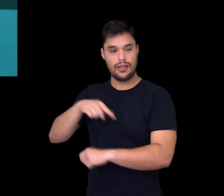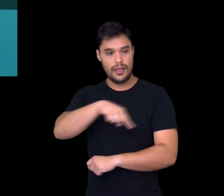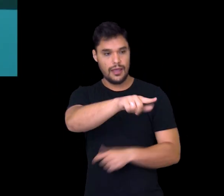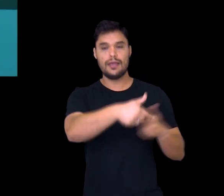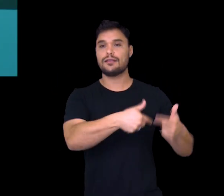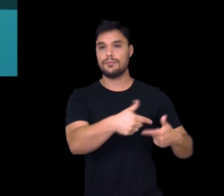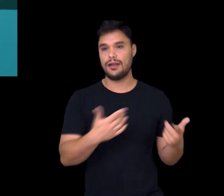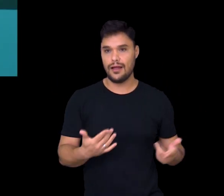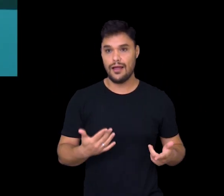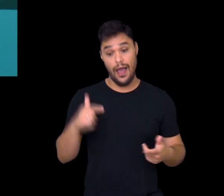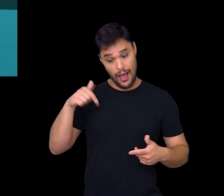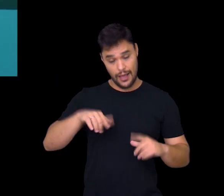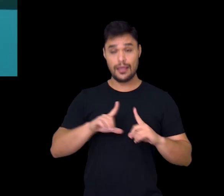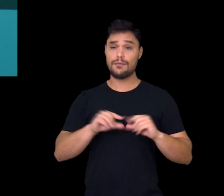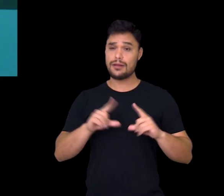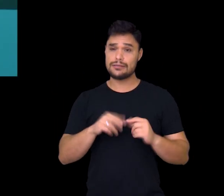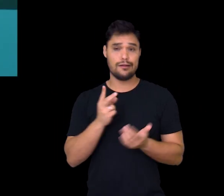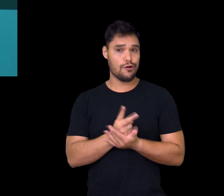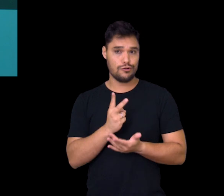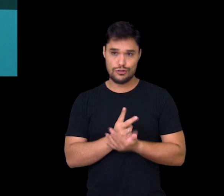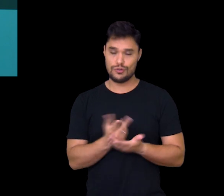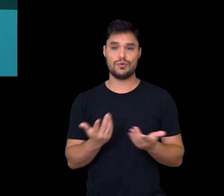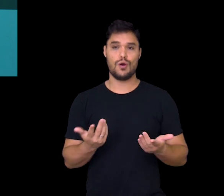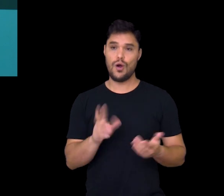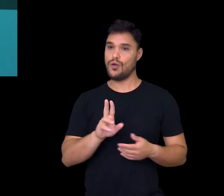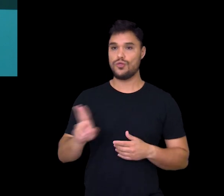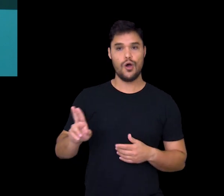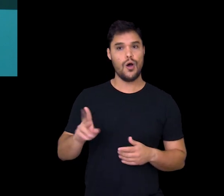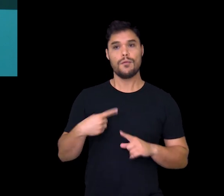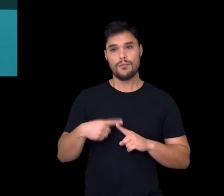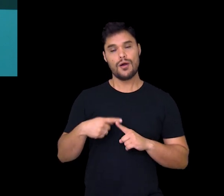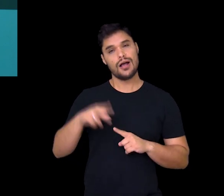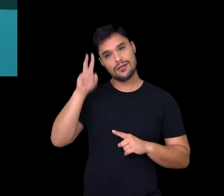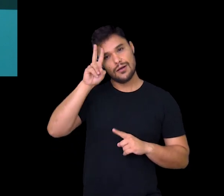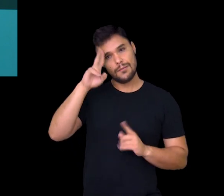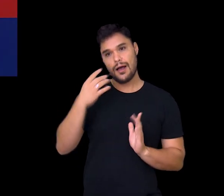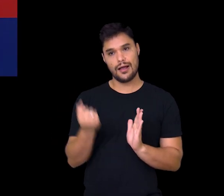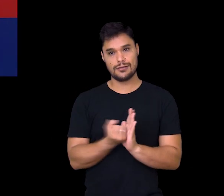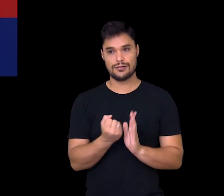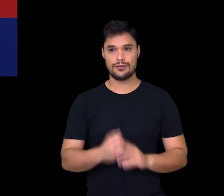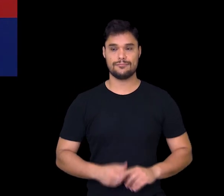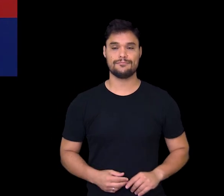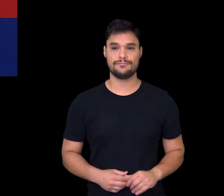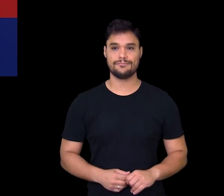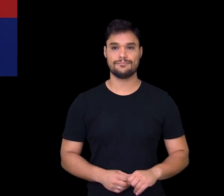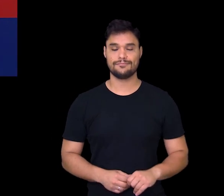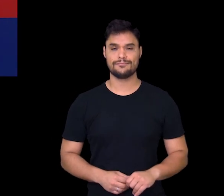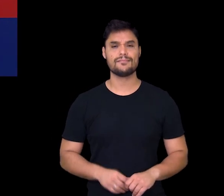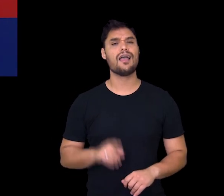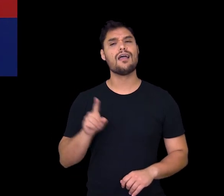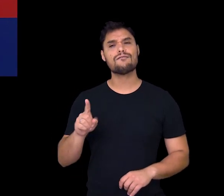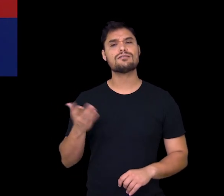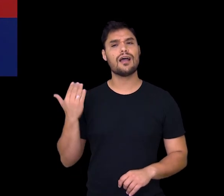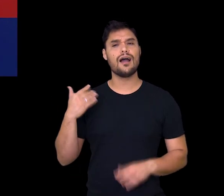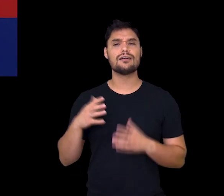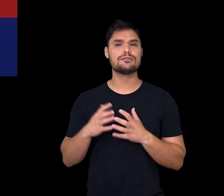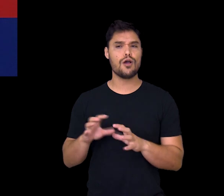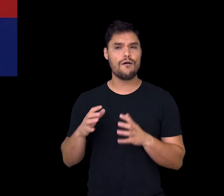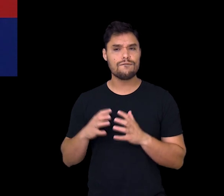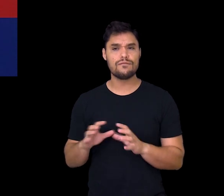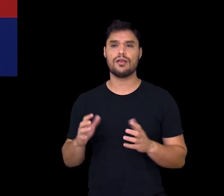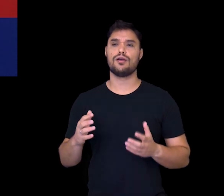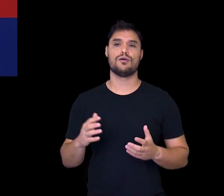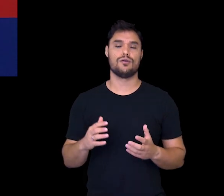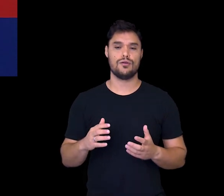em Brasília, manteve-se esse nome por uma questão de história, né? Você conviveu aqui com